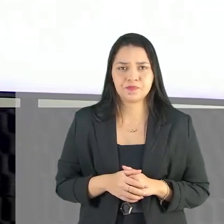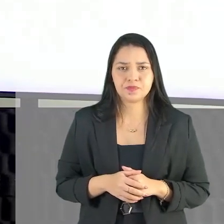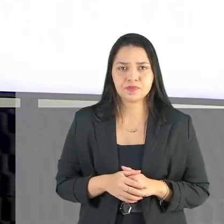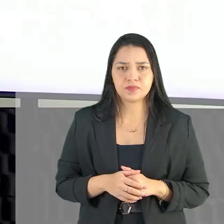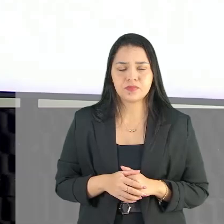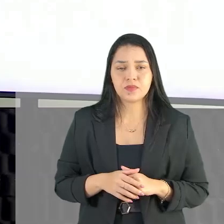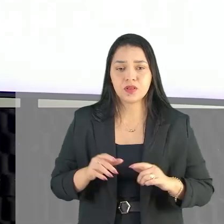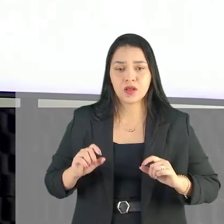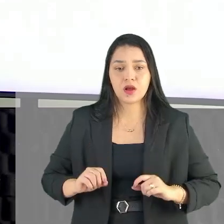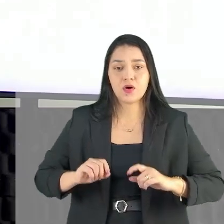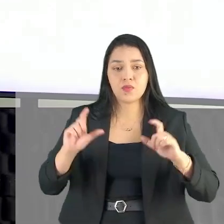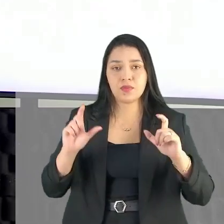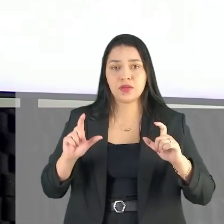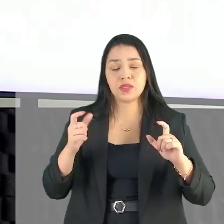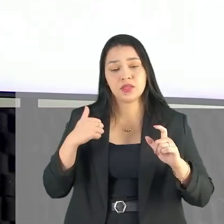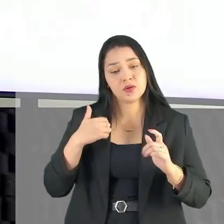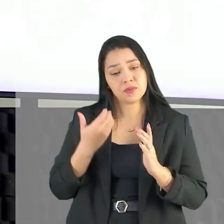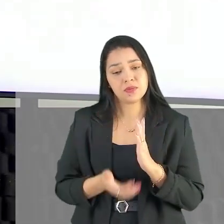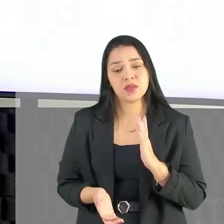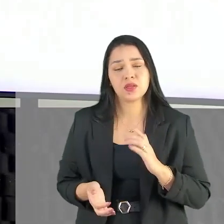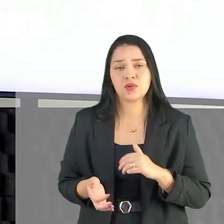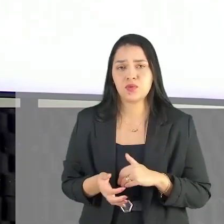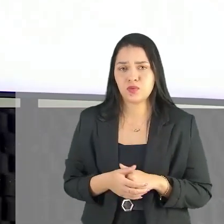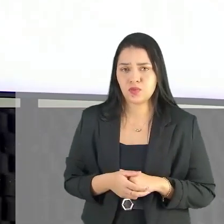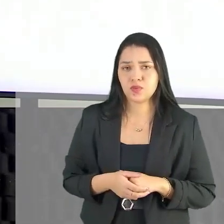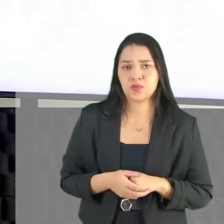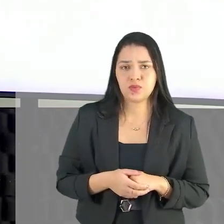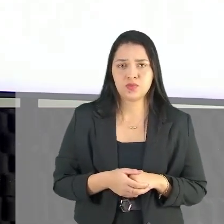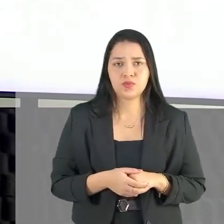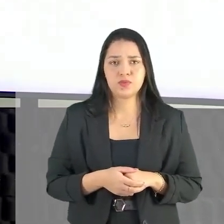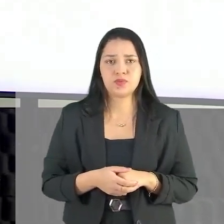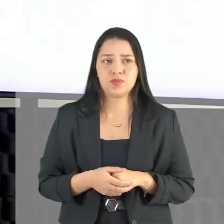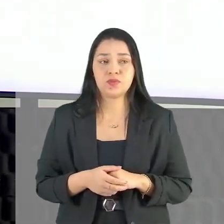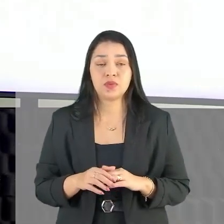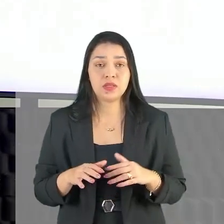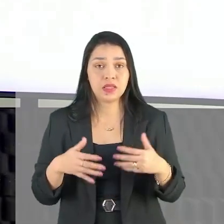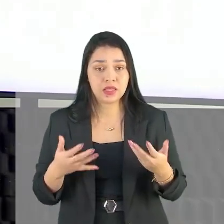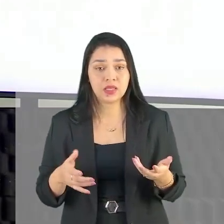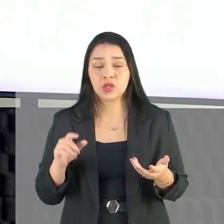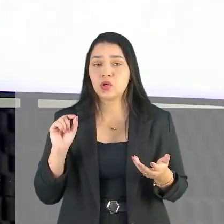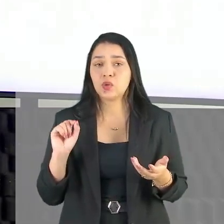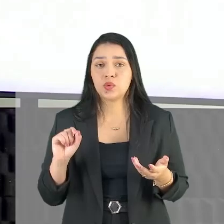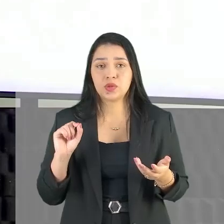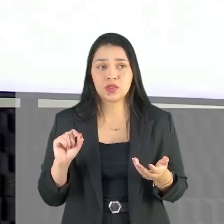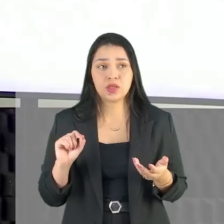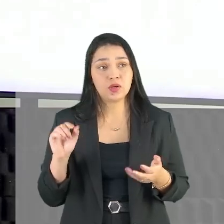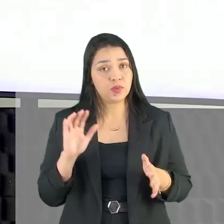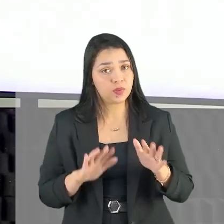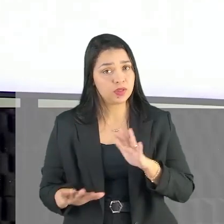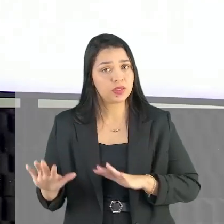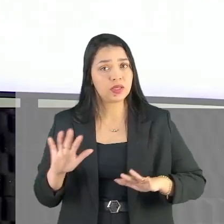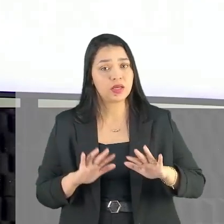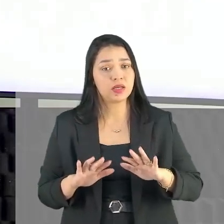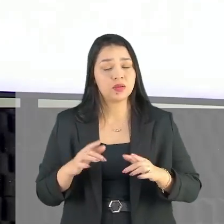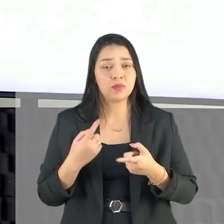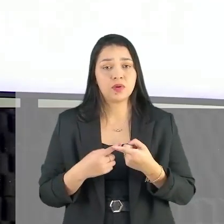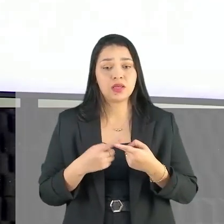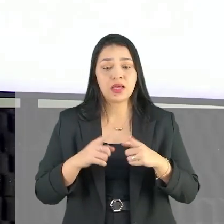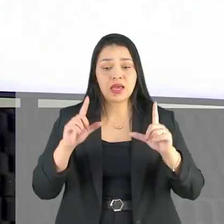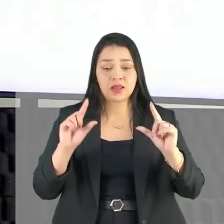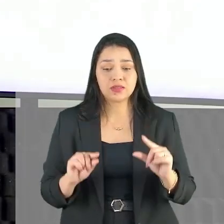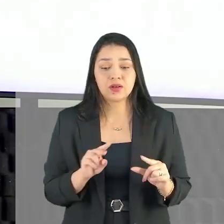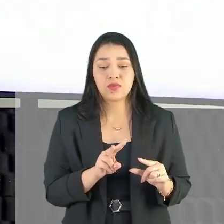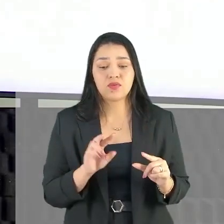meu NOx aumenta porque eu perco elétrons. E aí, muito cuidado, a redução